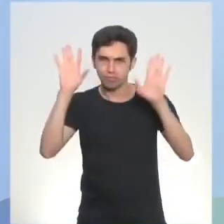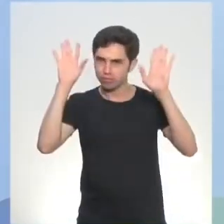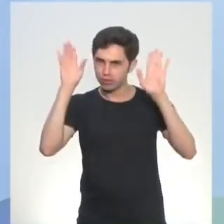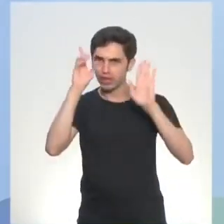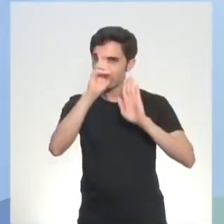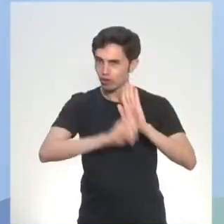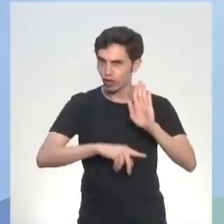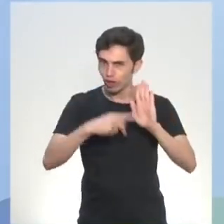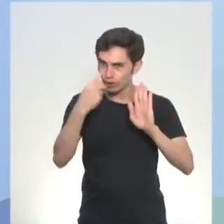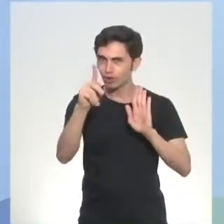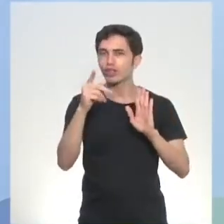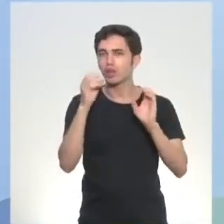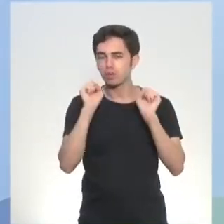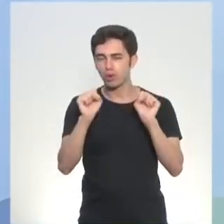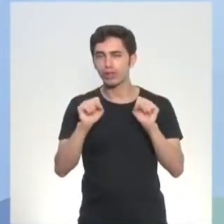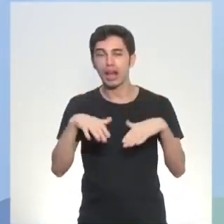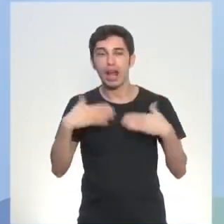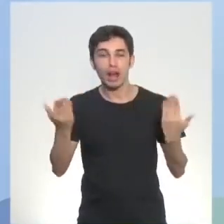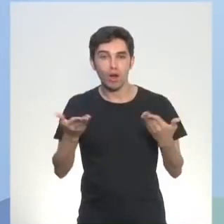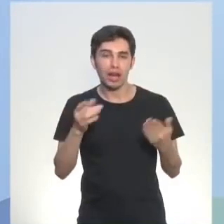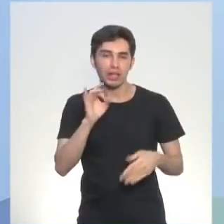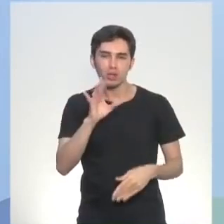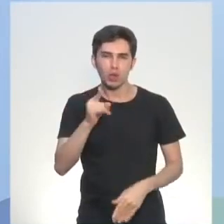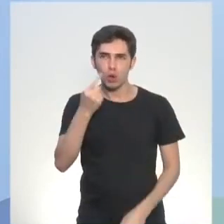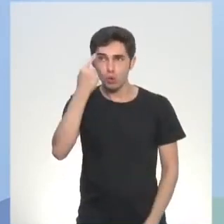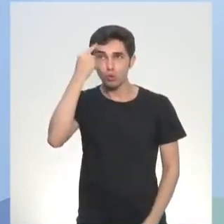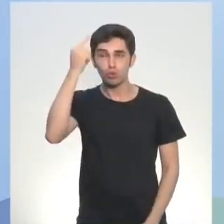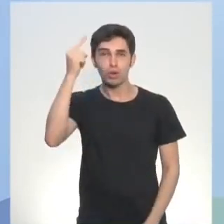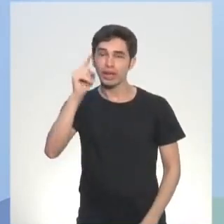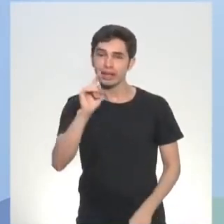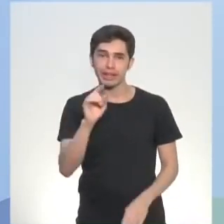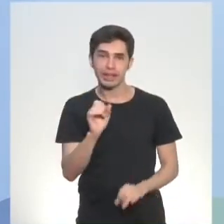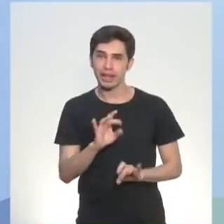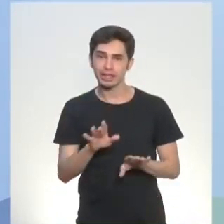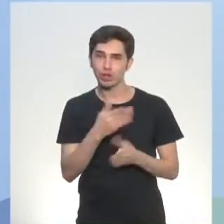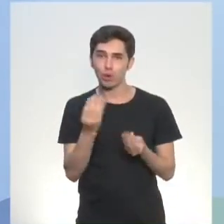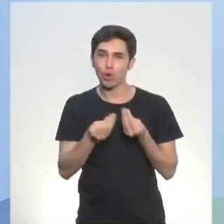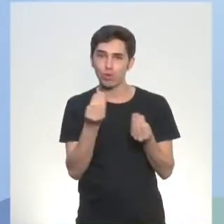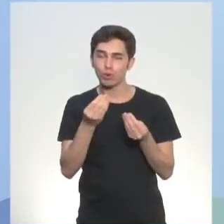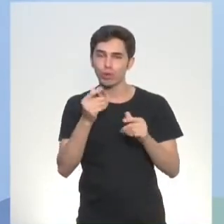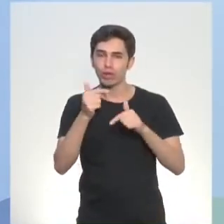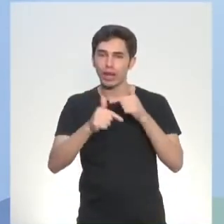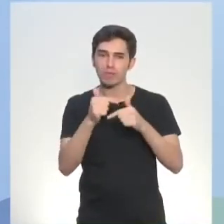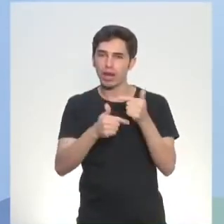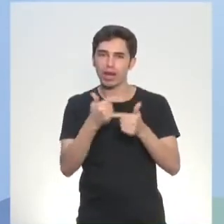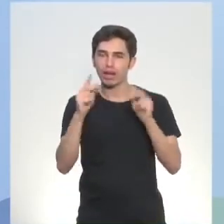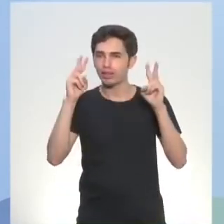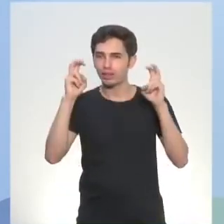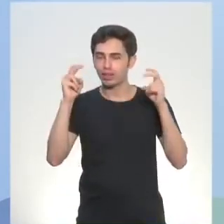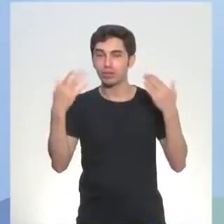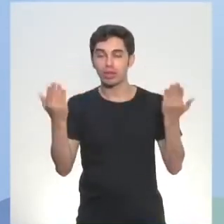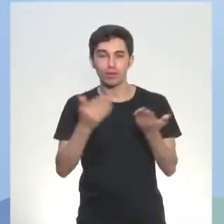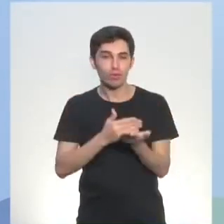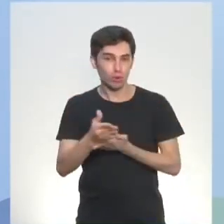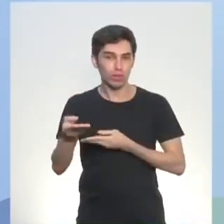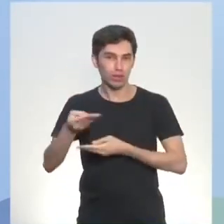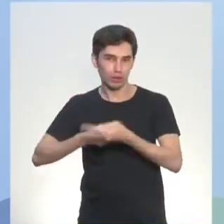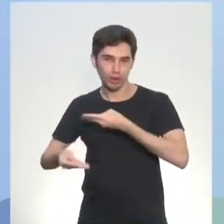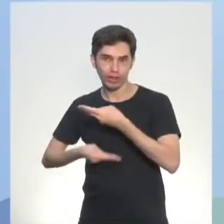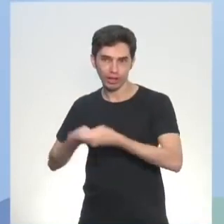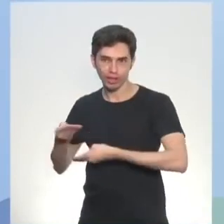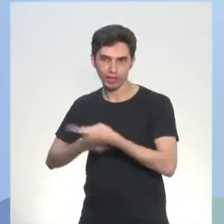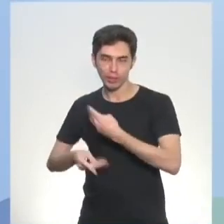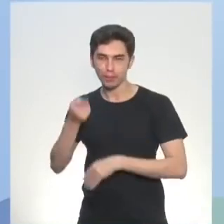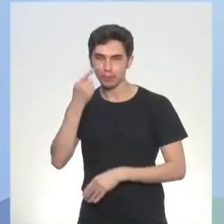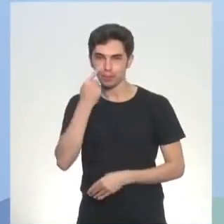Isso daí é só para vocês terem uma ideia de como trabalhar o tema, beleza? E olha só, gente, já vamos começar com interação, então. Então, olha só,